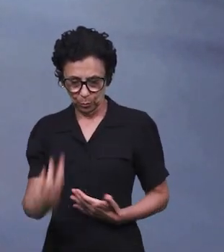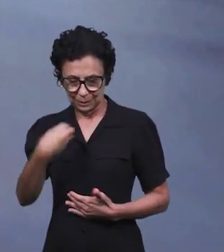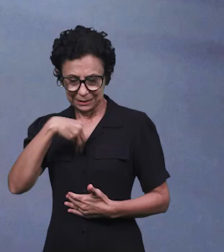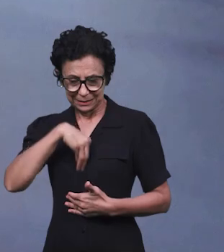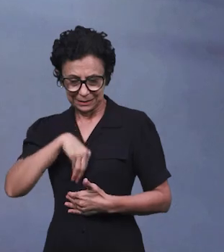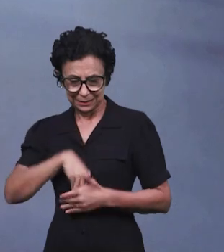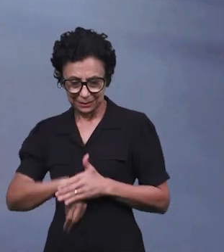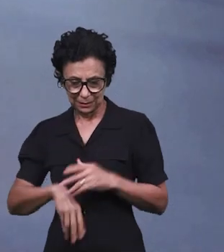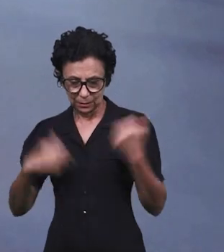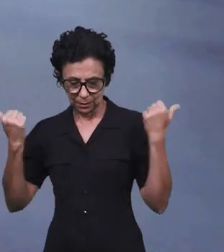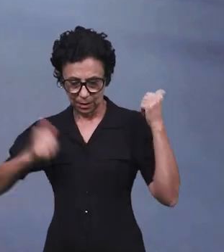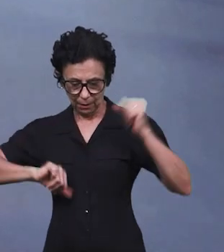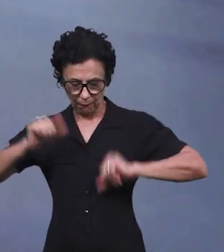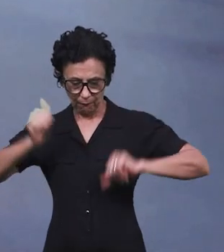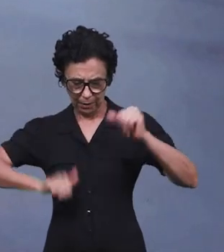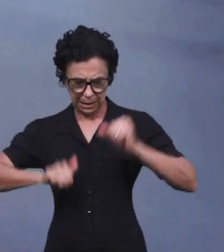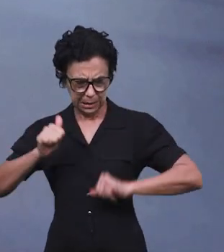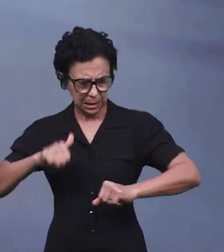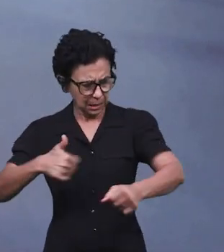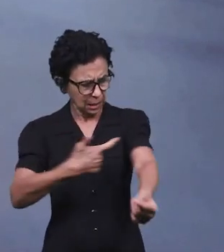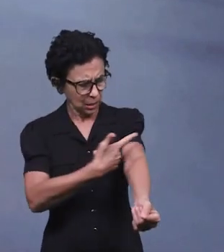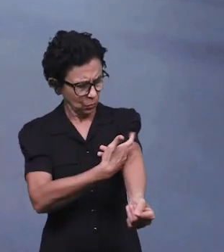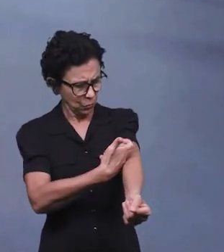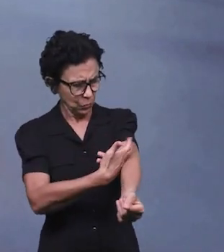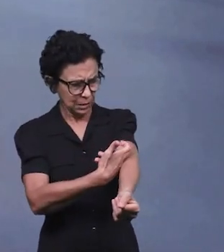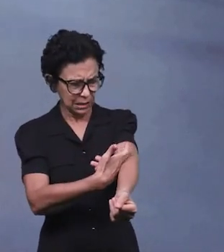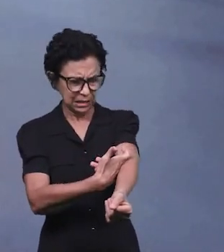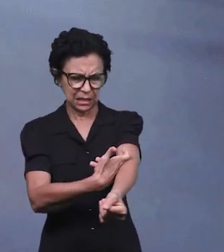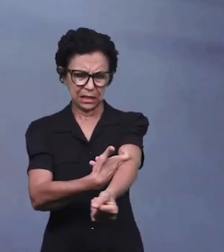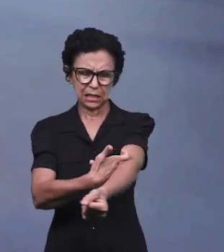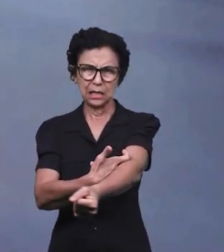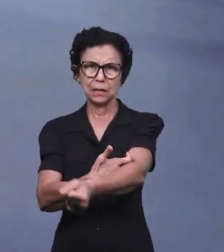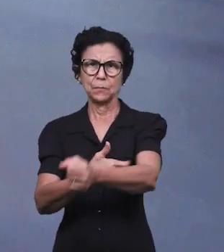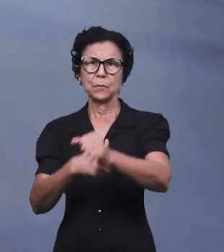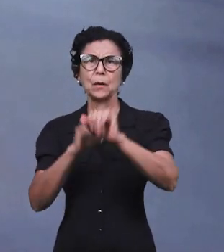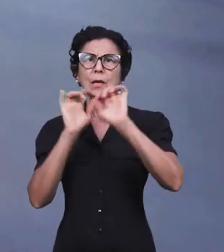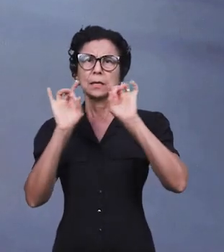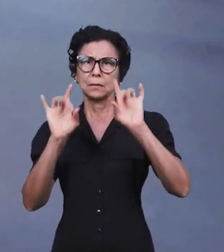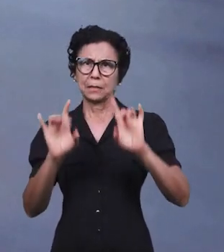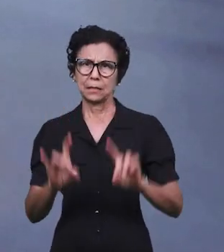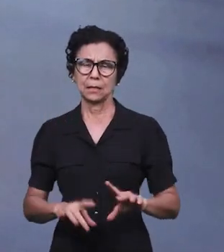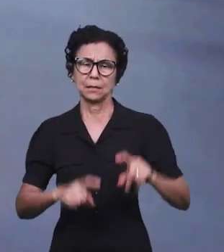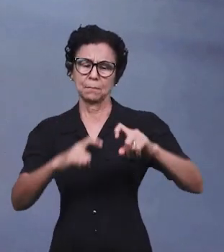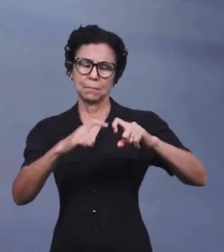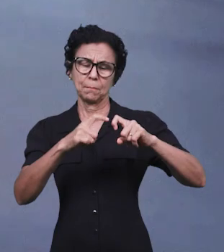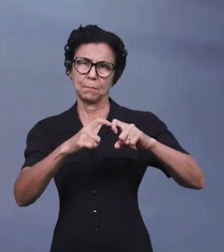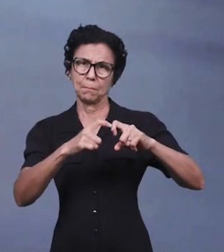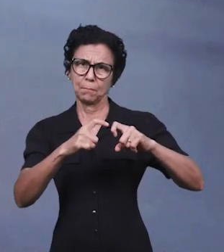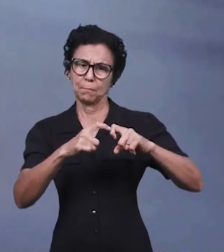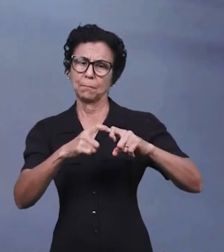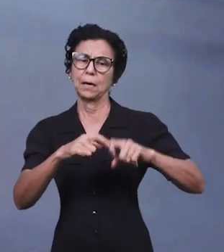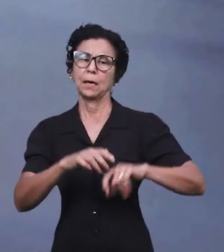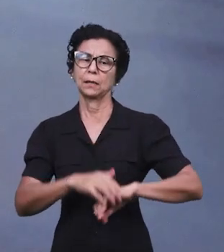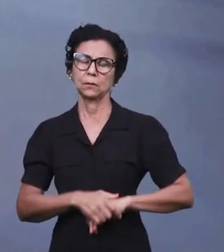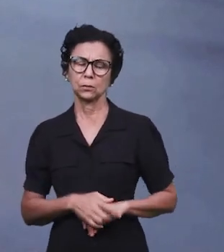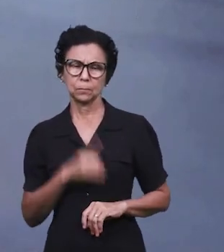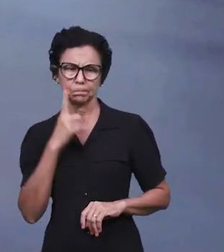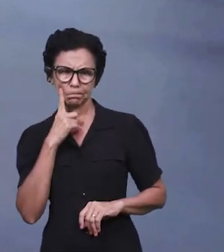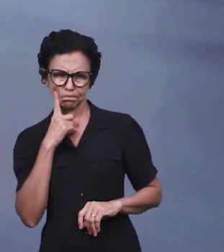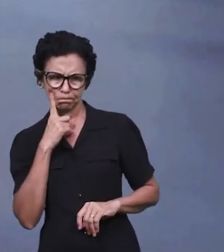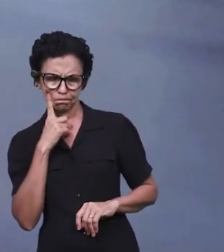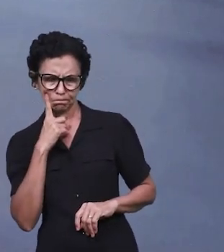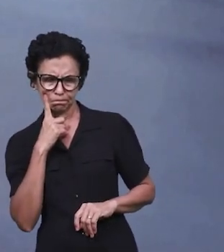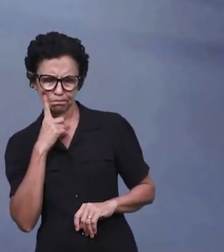análise, de um exame, de uma especialidade médica. Então o médico vai prestar um atendimento melhor.